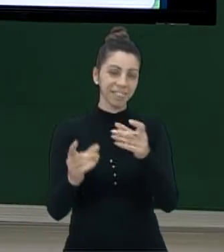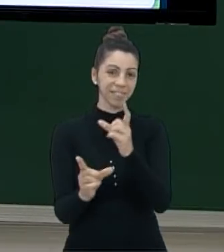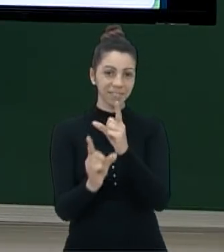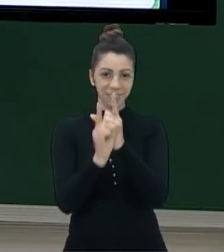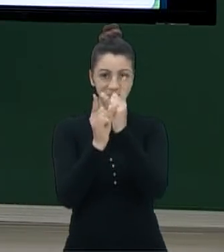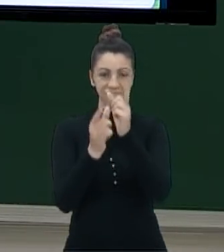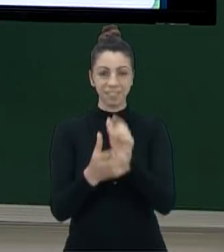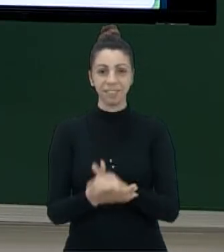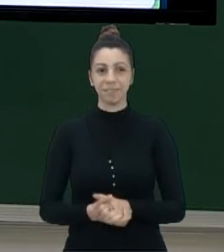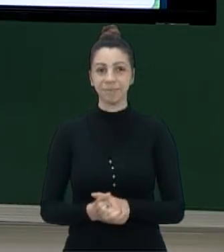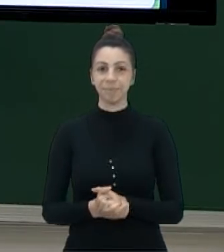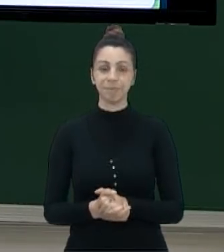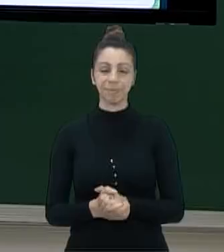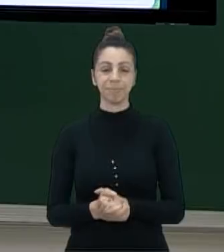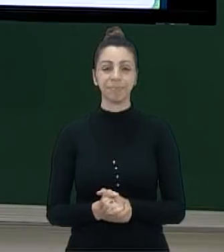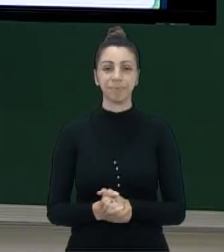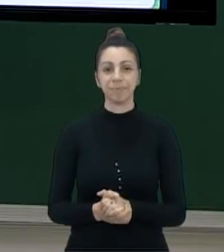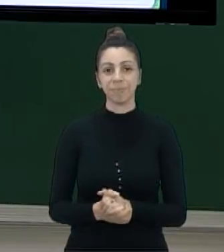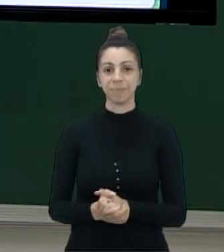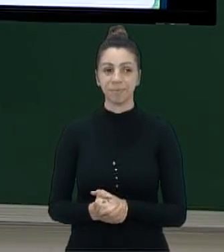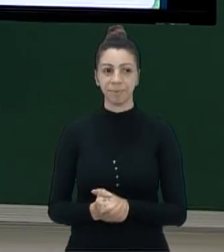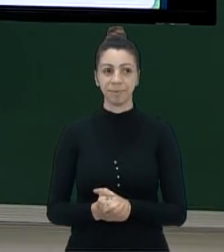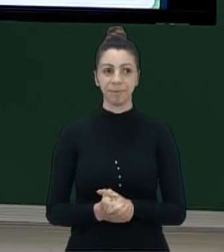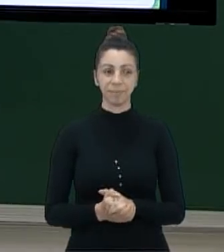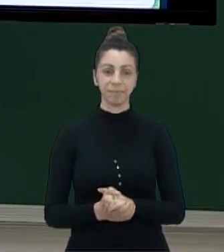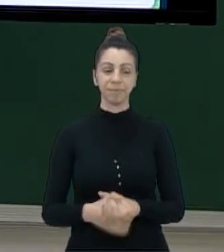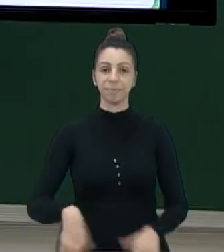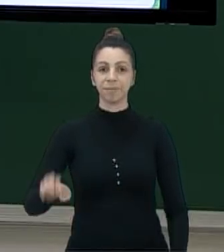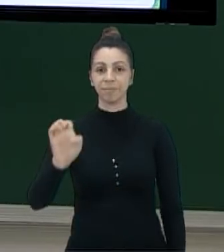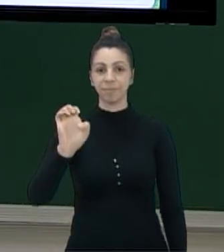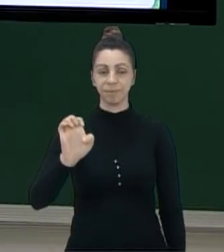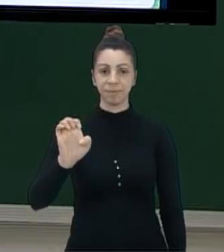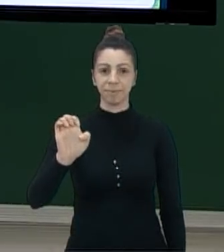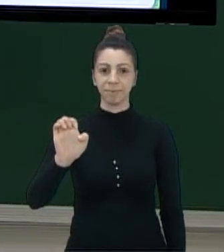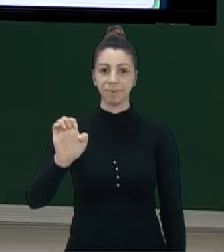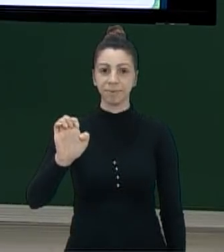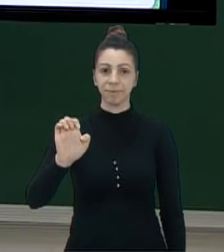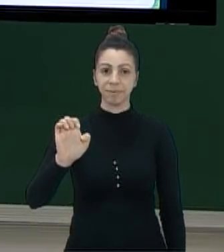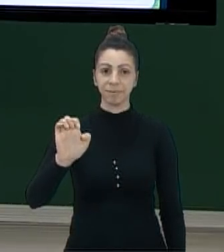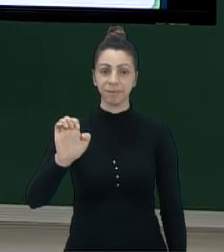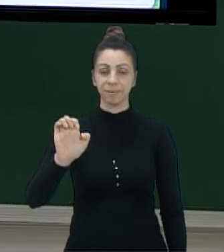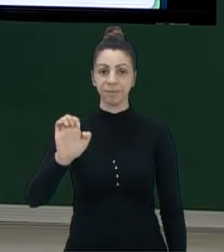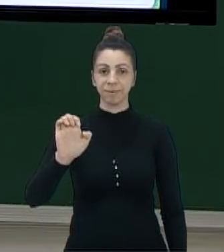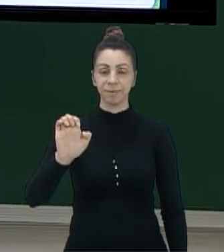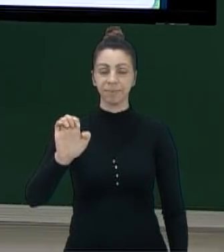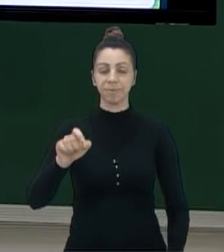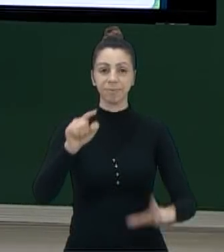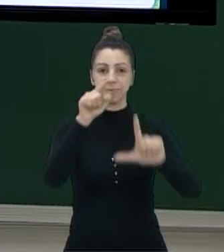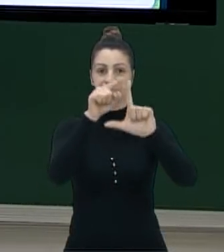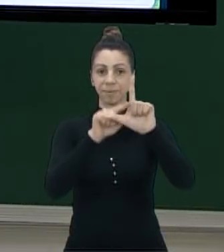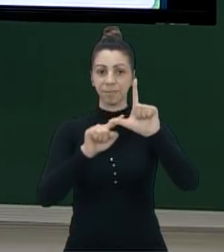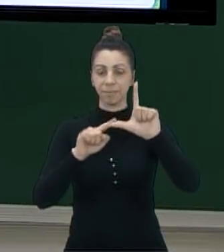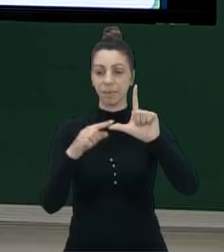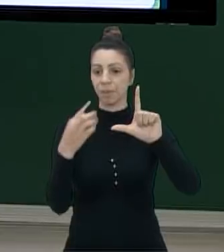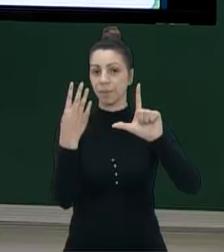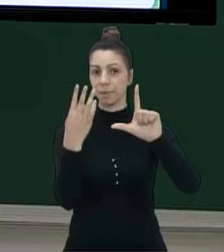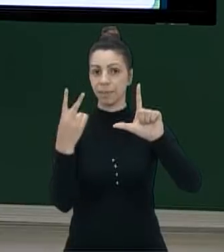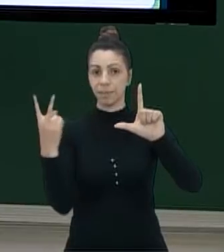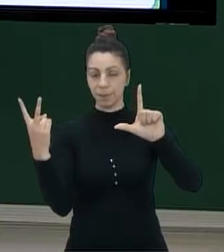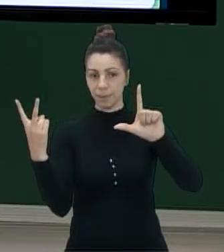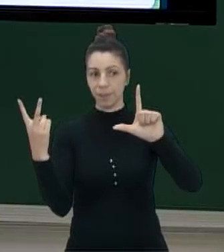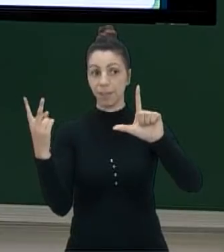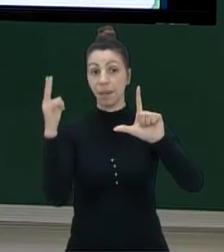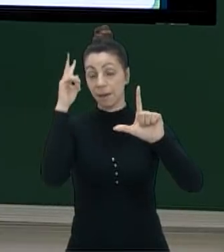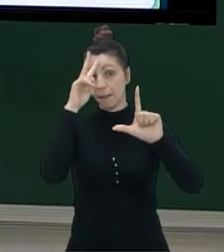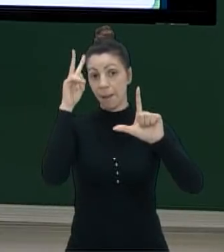localizado. Vamos localizar agora mais um, que é da letra E. Veja que ele passa ali 4 e 2.